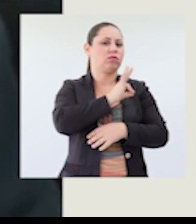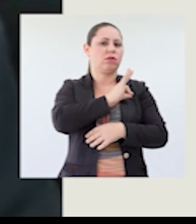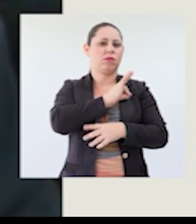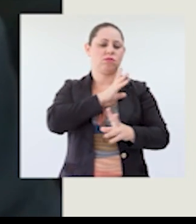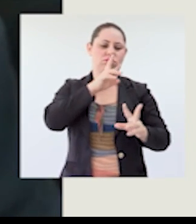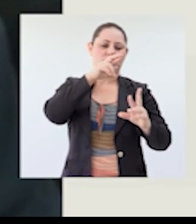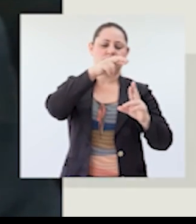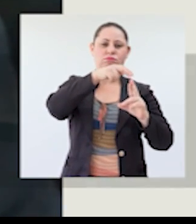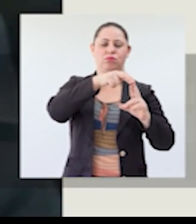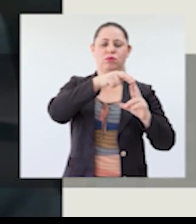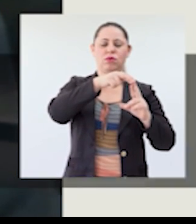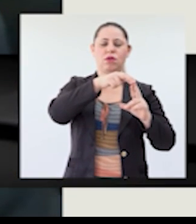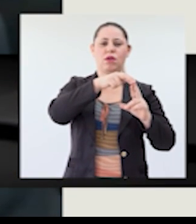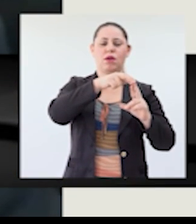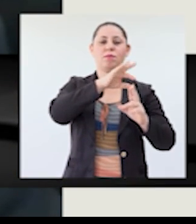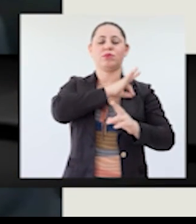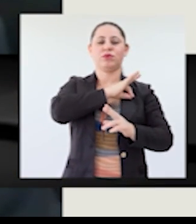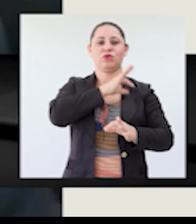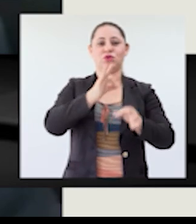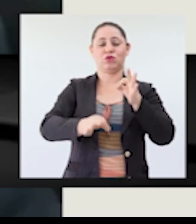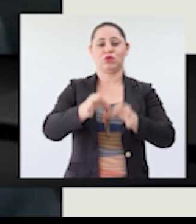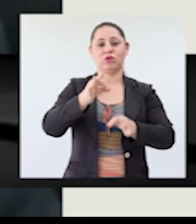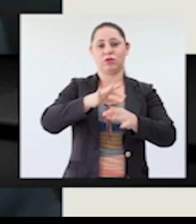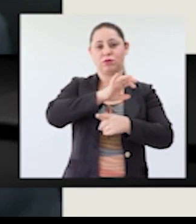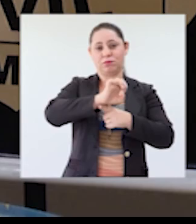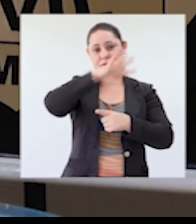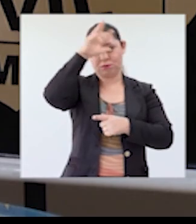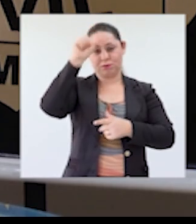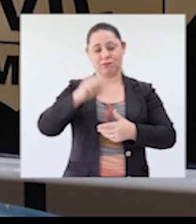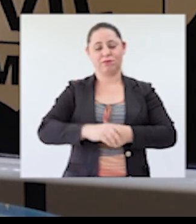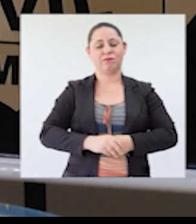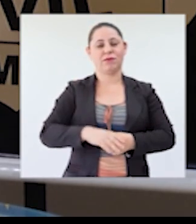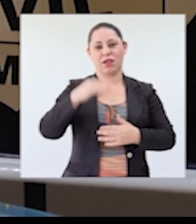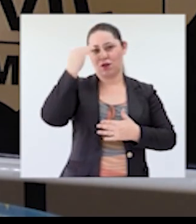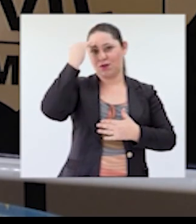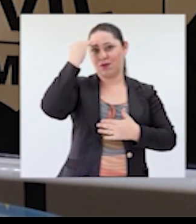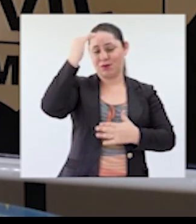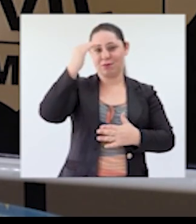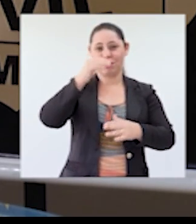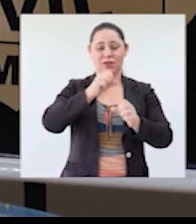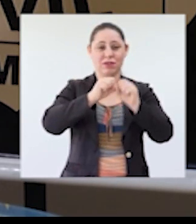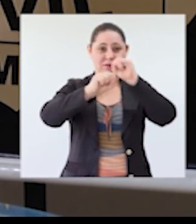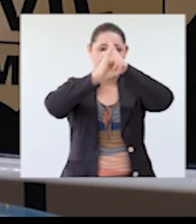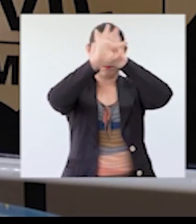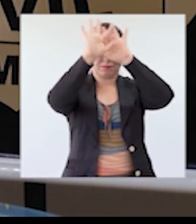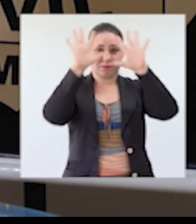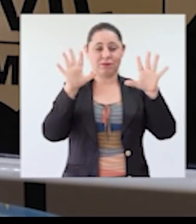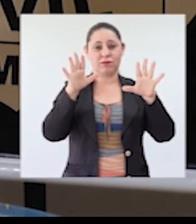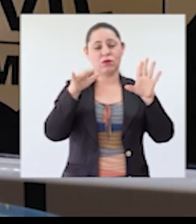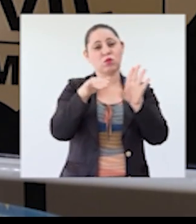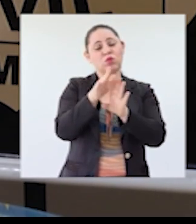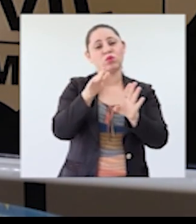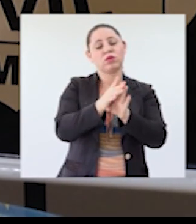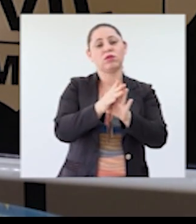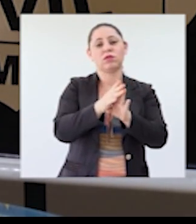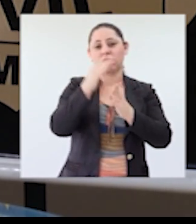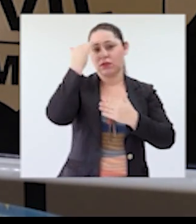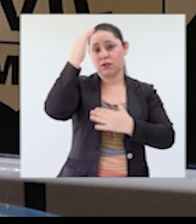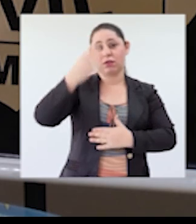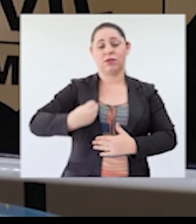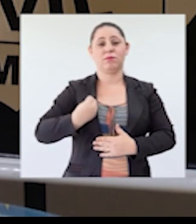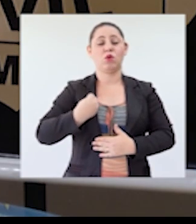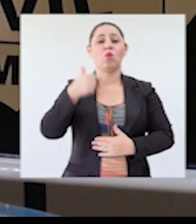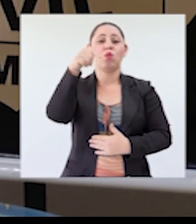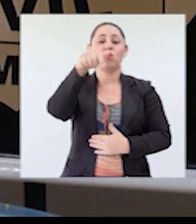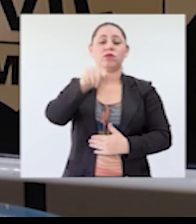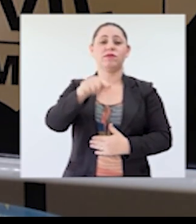muito bem representarão a nossa Polícia Judiciária do Estado de Mato Grosso do Sul. Doutor, muito obrigada pelos seus esclarecimentos. Eu agradeço